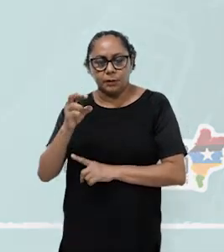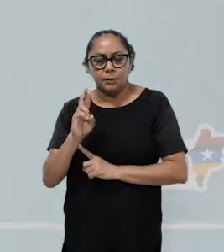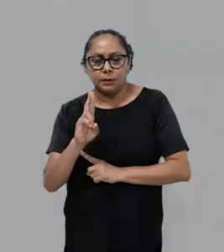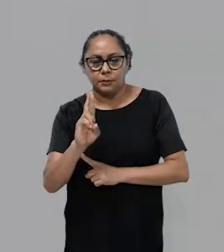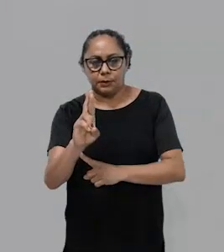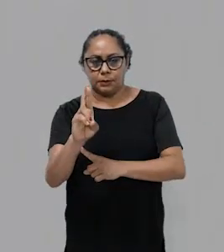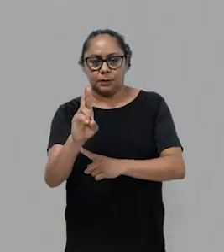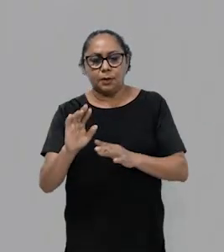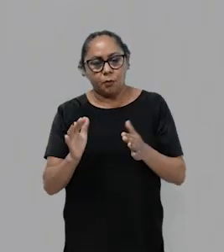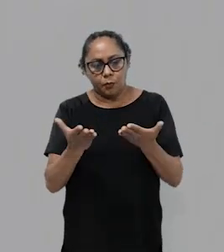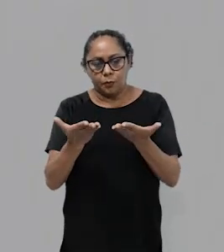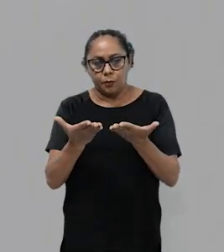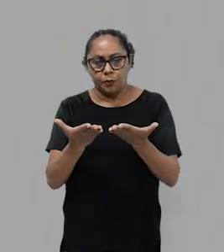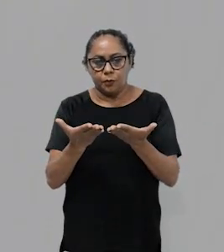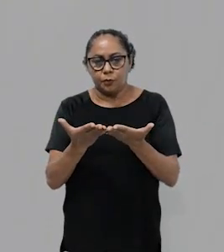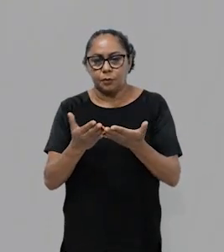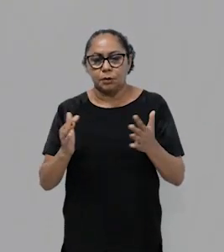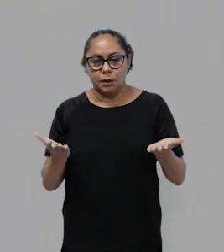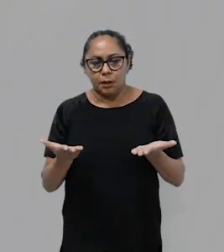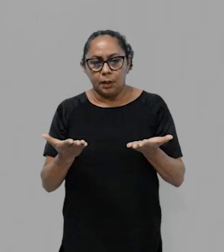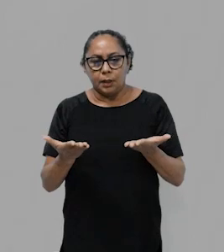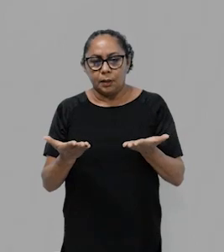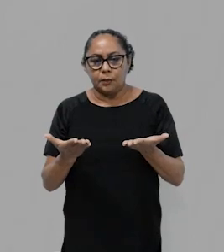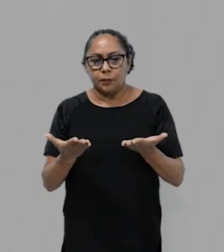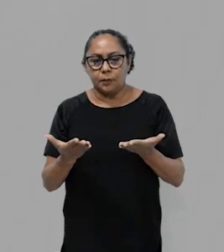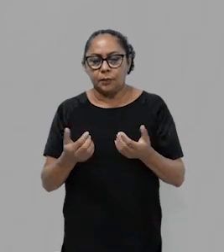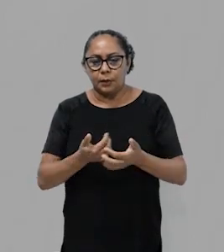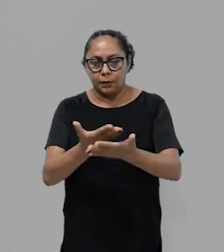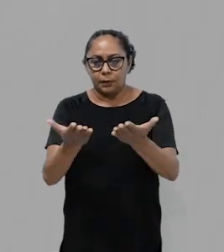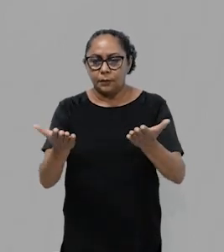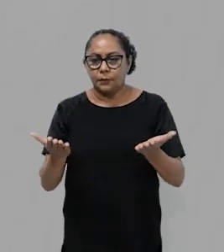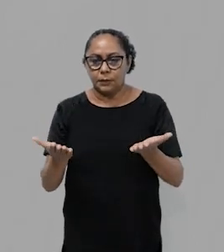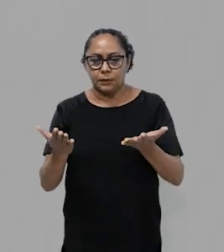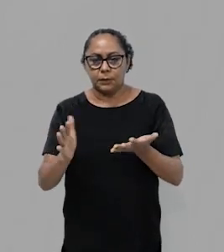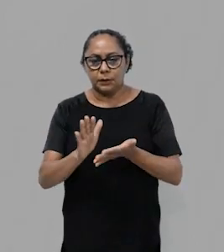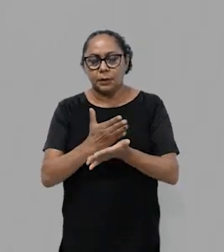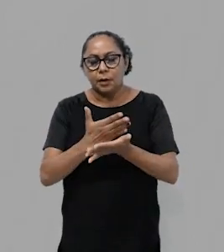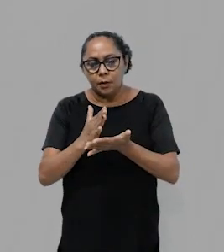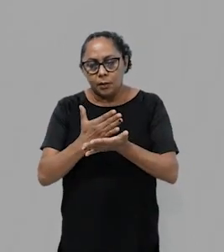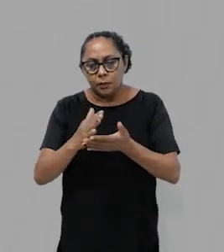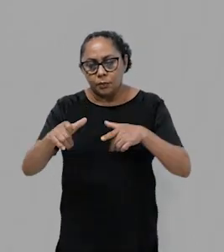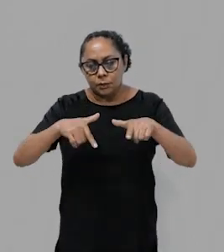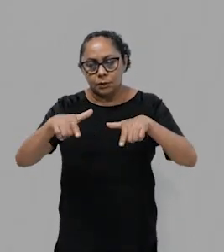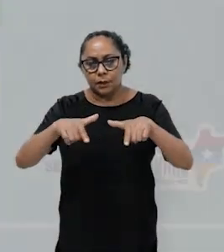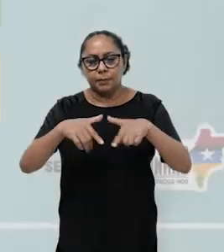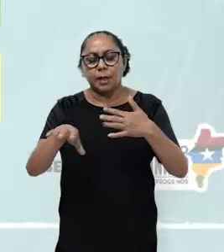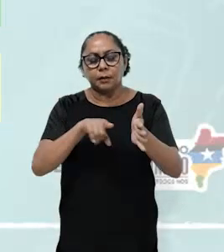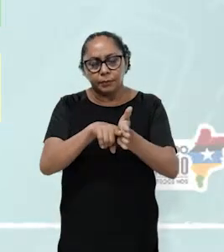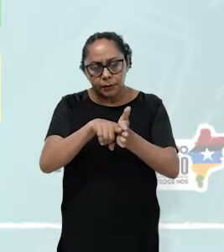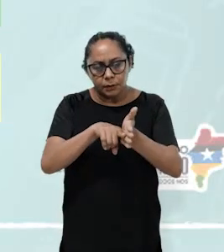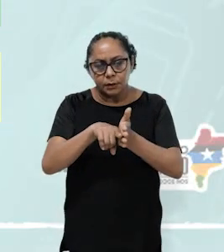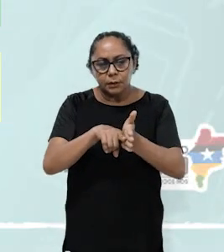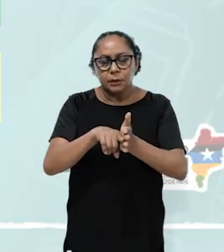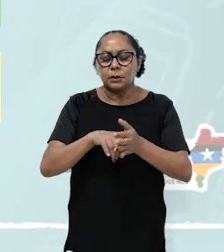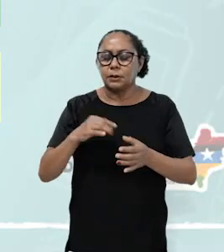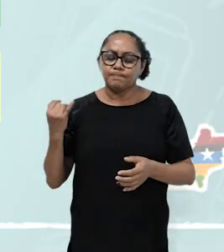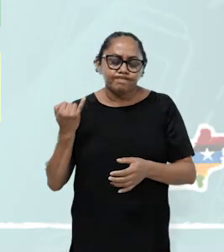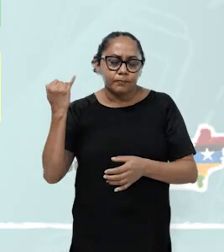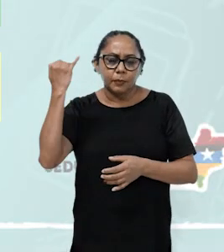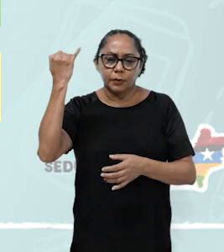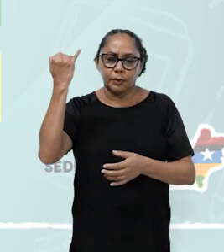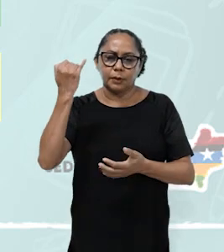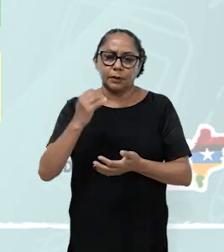representado hoje em dia. Vou deixar vocês com algumas versões de Van Gogh popular e pesquisem sobre ele, vale muito a pena,